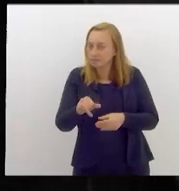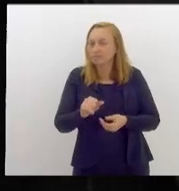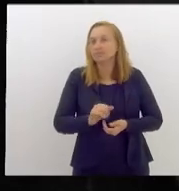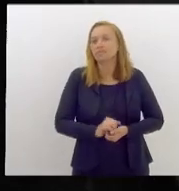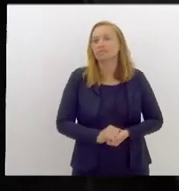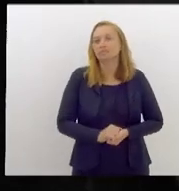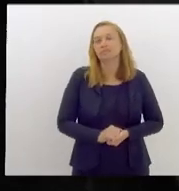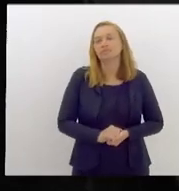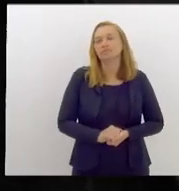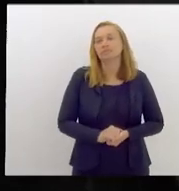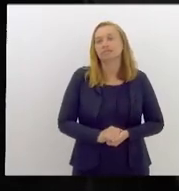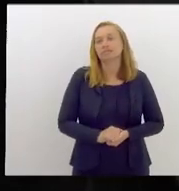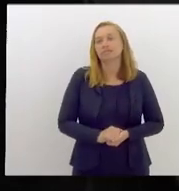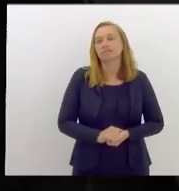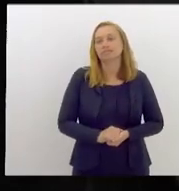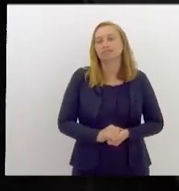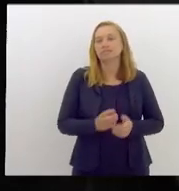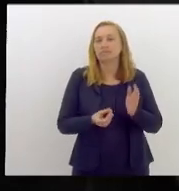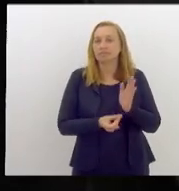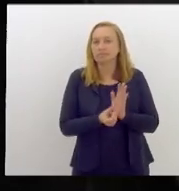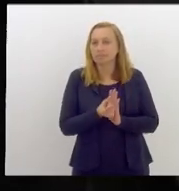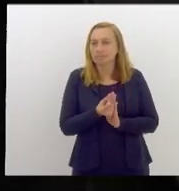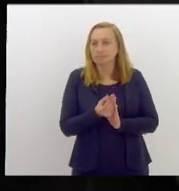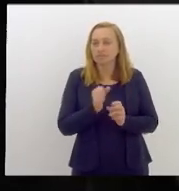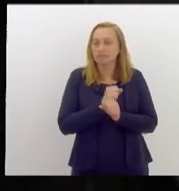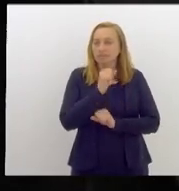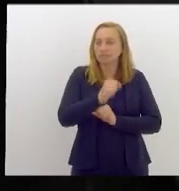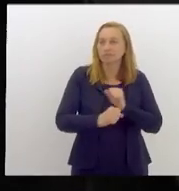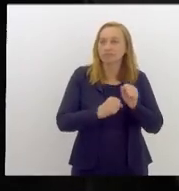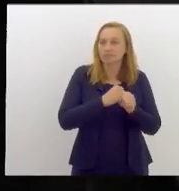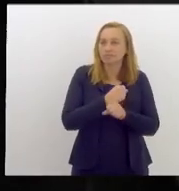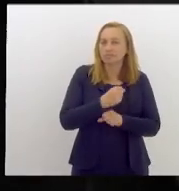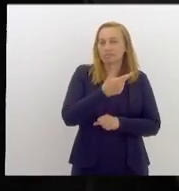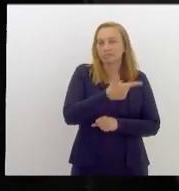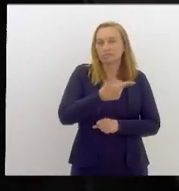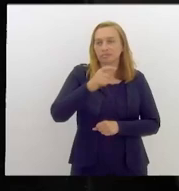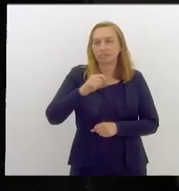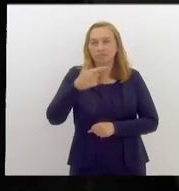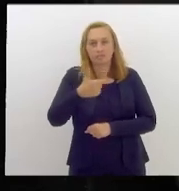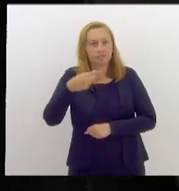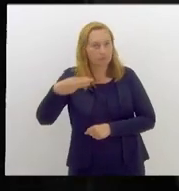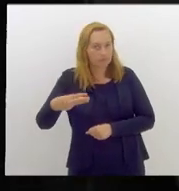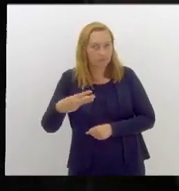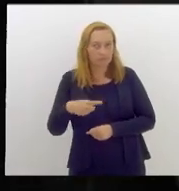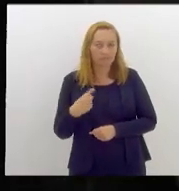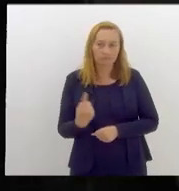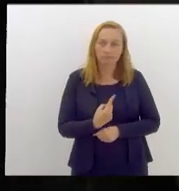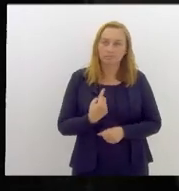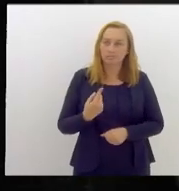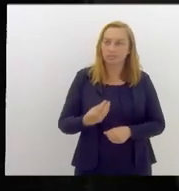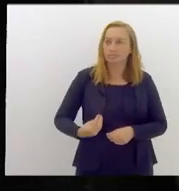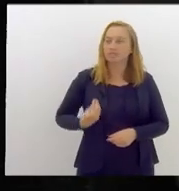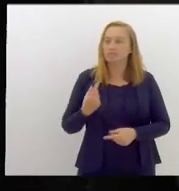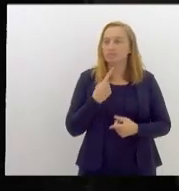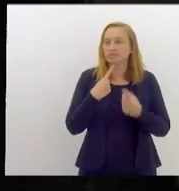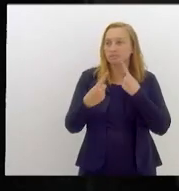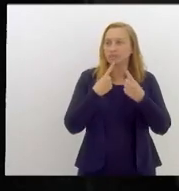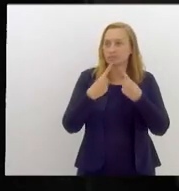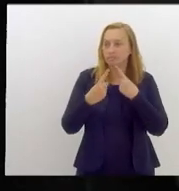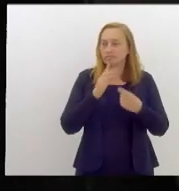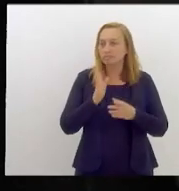terminativo a peça orçamentária para o ano de 2023 nossa participação nesse debate já vem